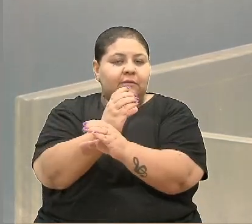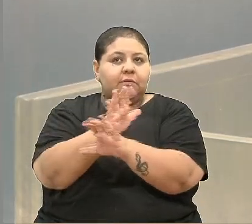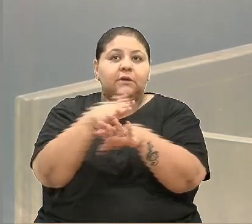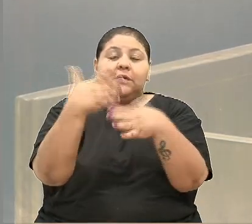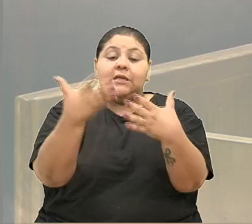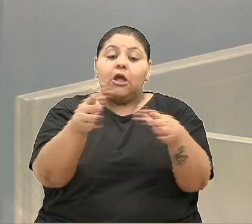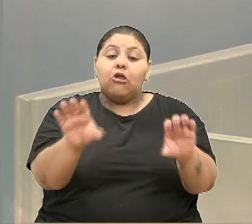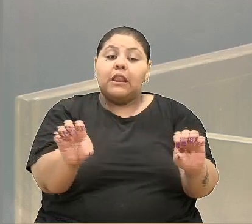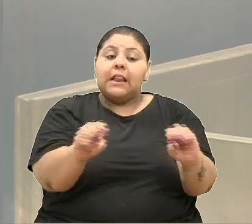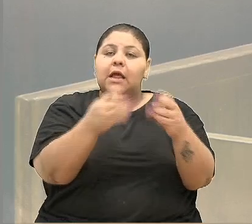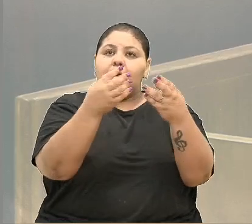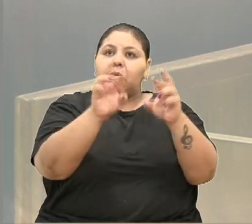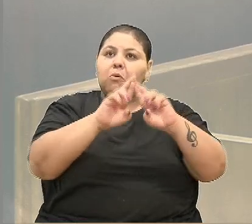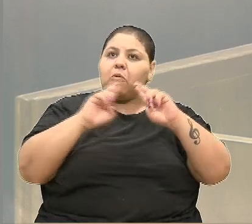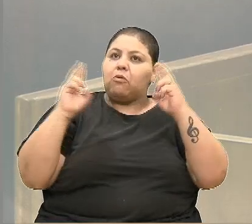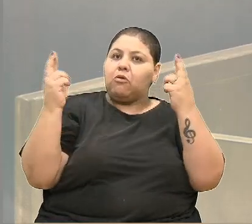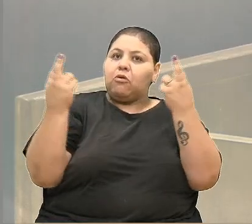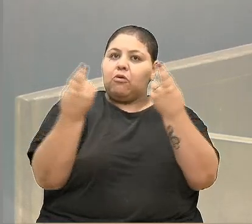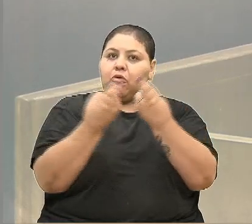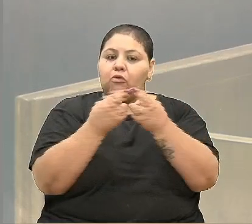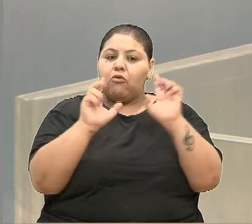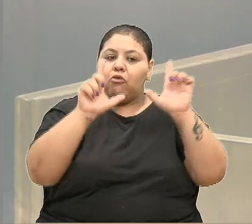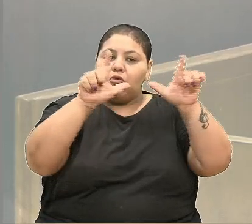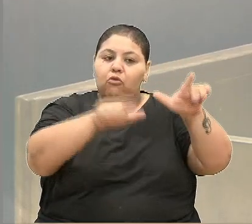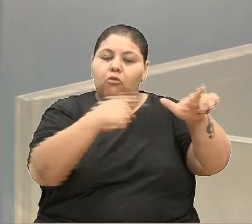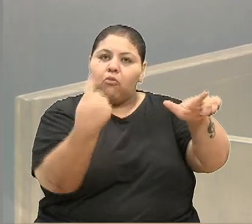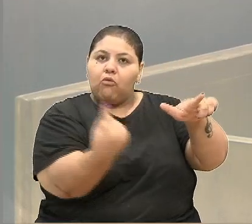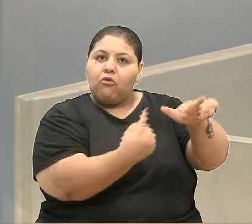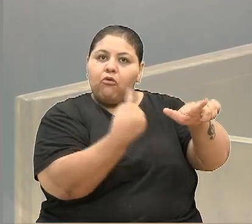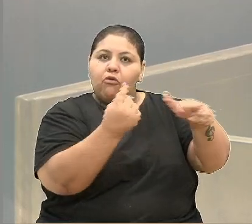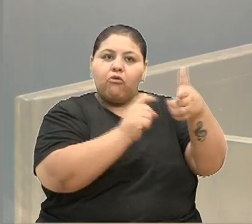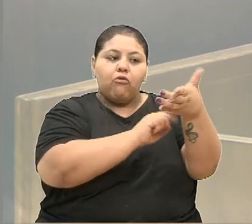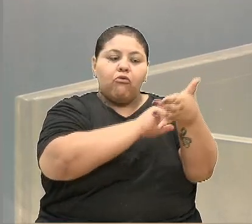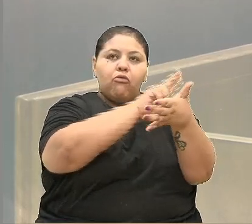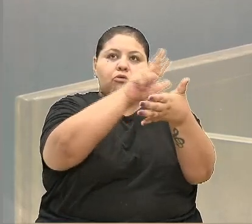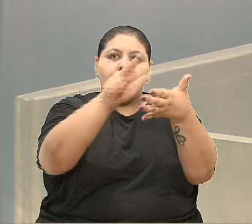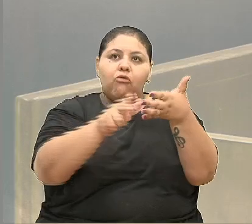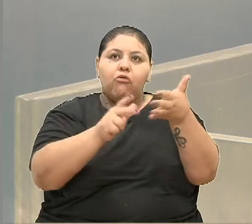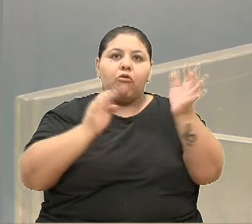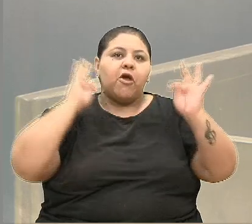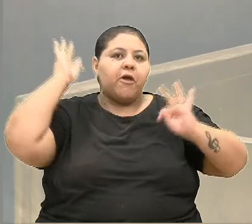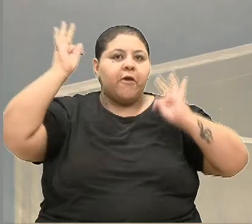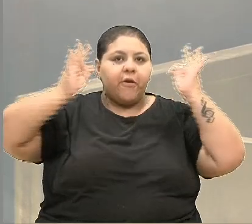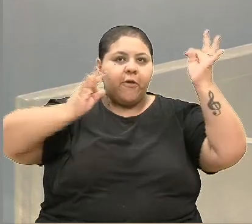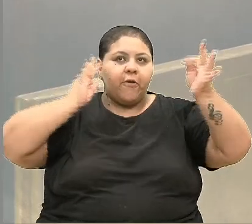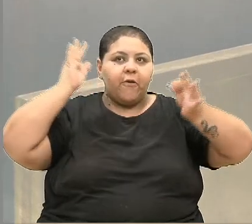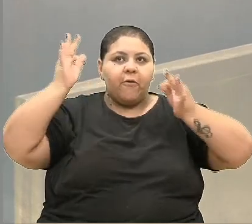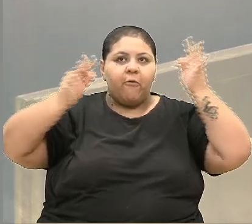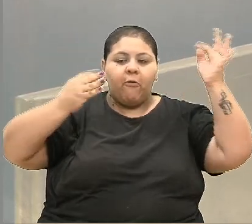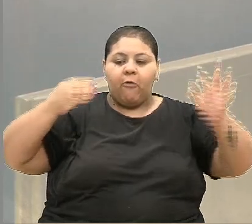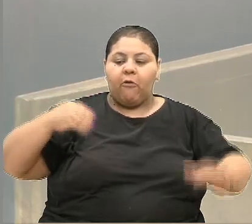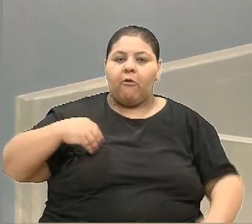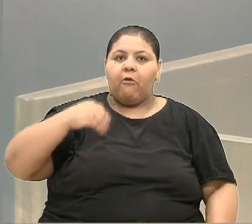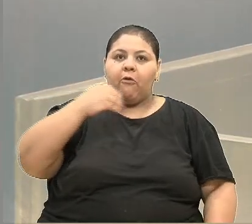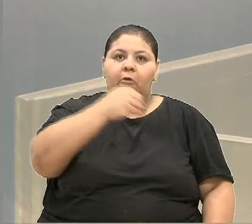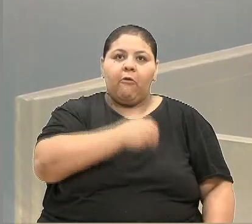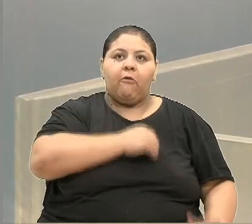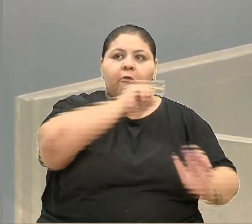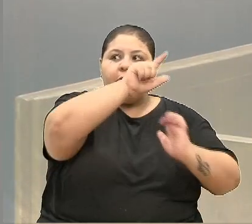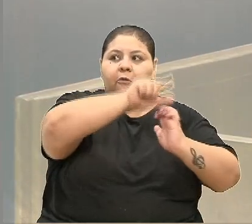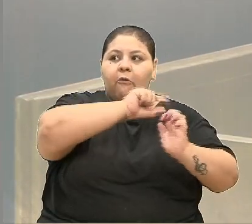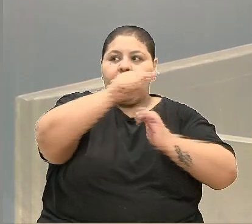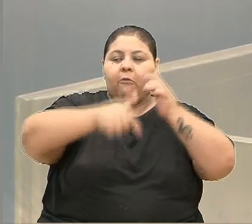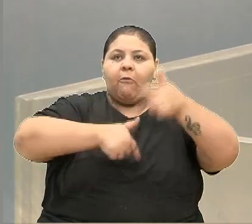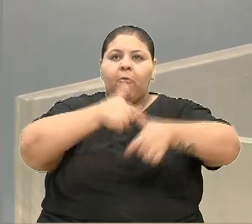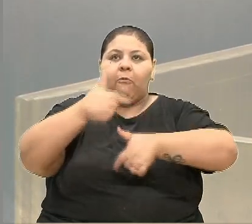evento que ele reúne num espaço único vários terapeutas, médicos, empresas que trabalham